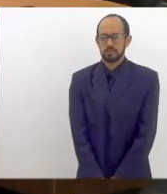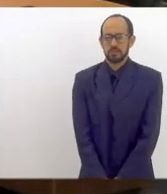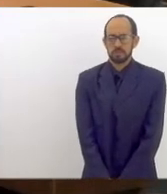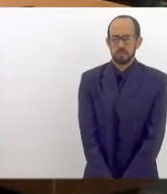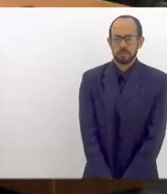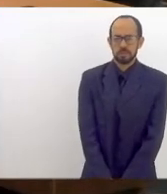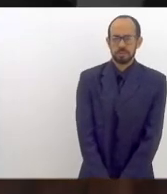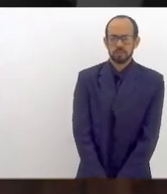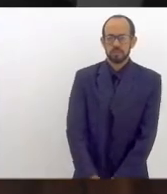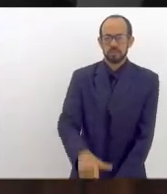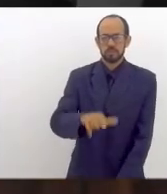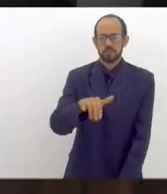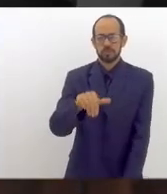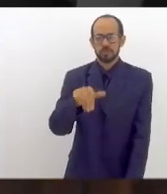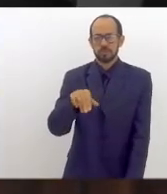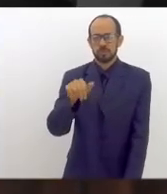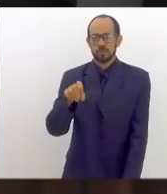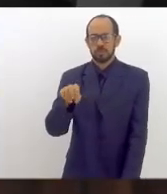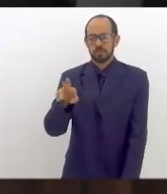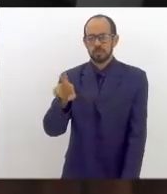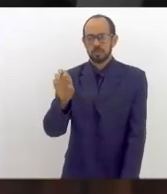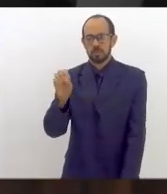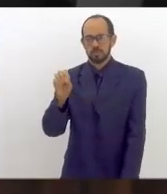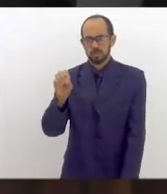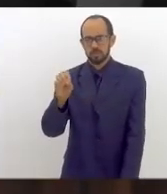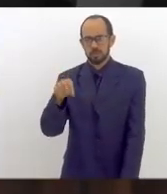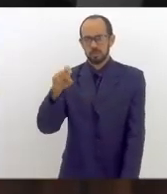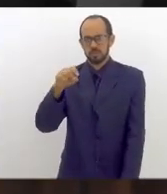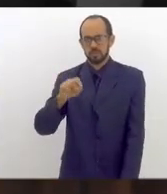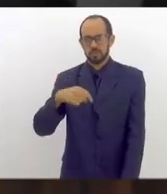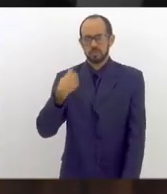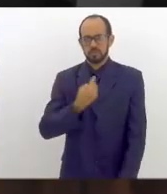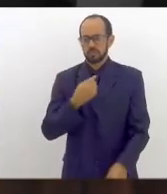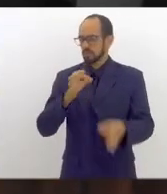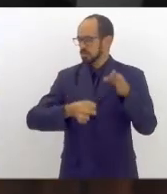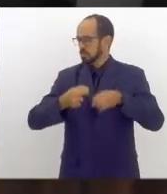Leonardo grande maçom nosso juiz